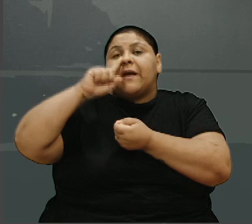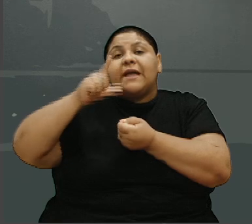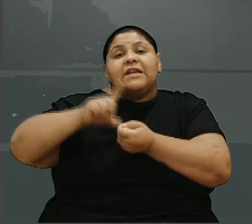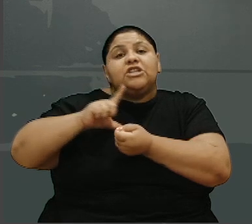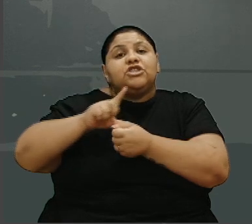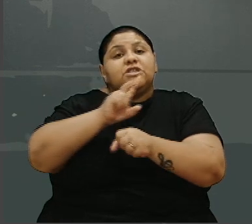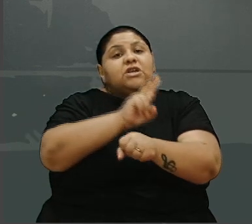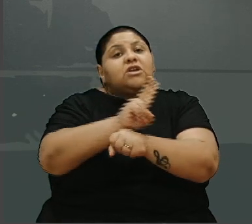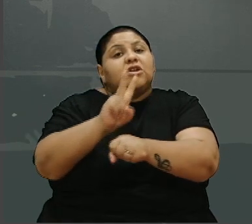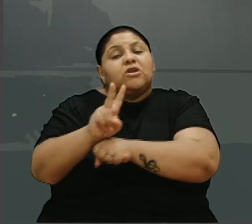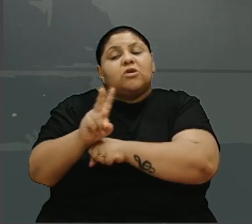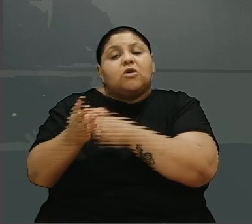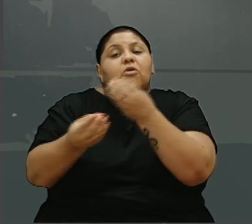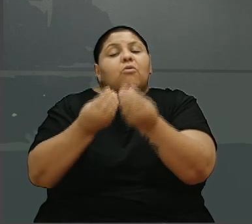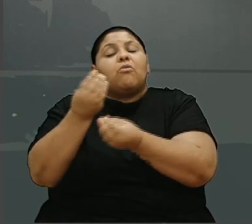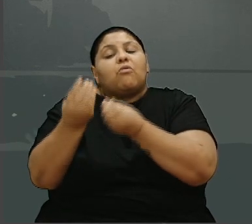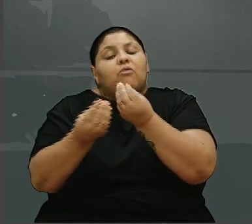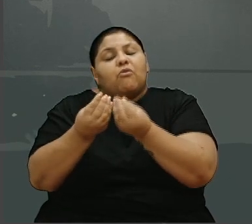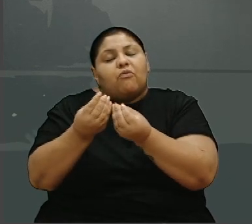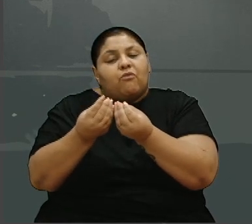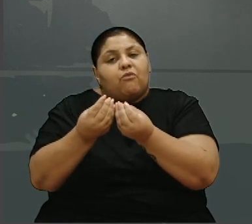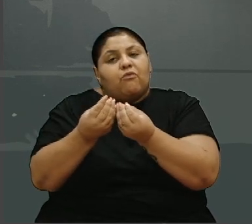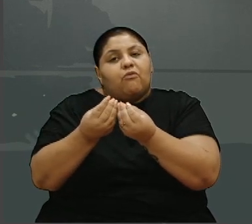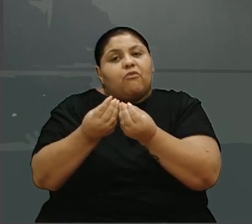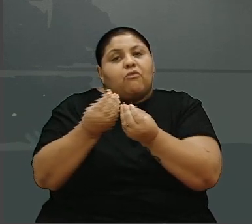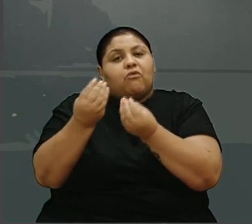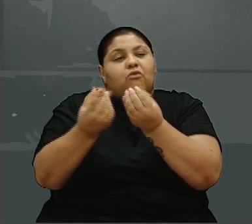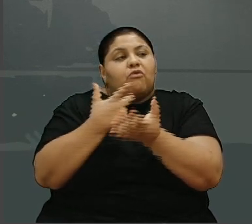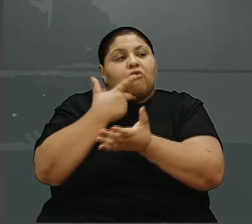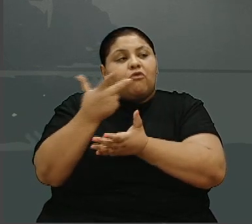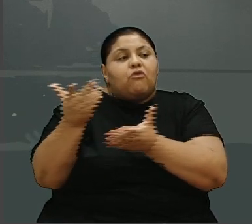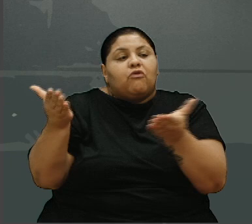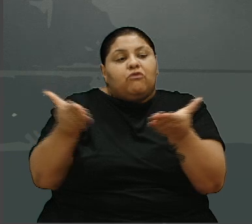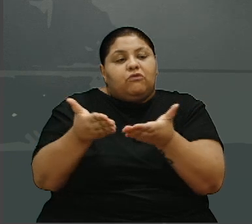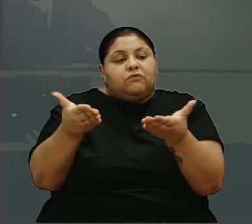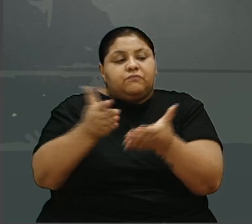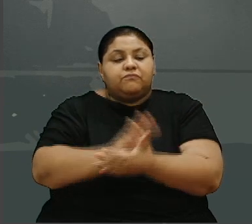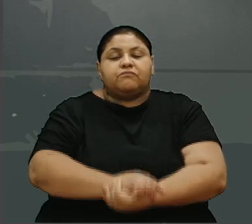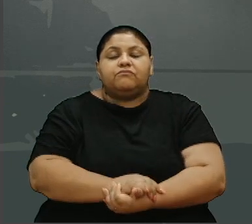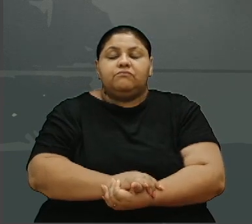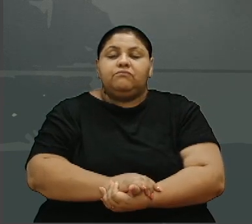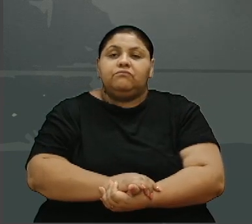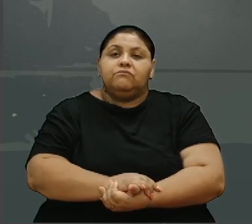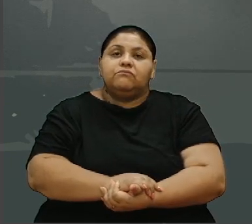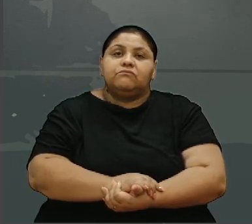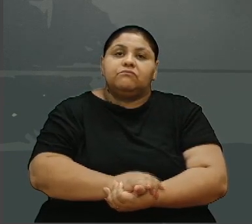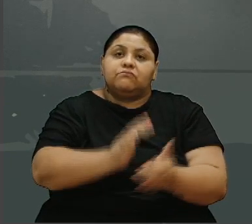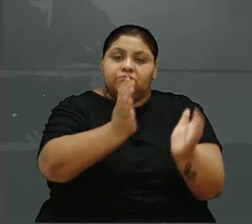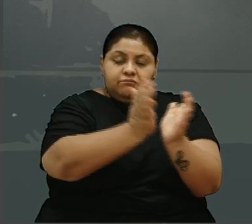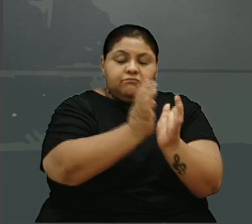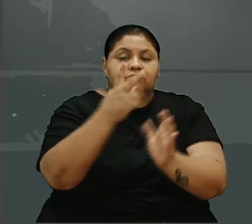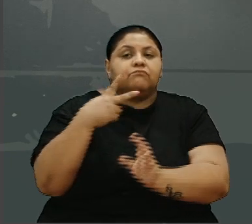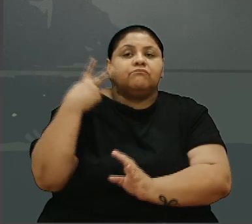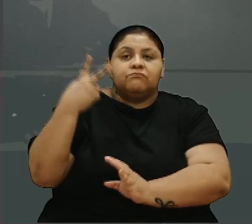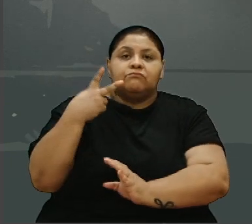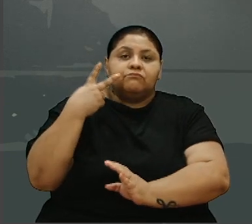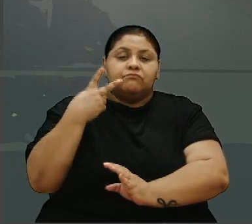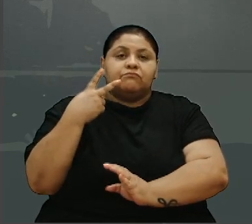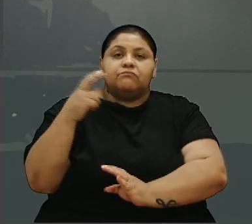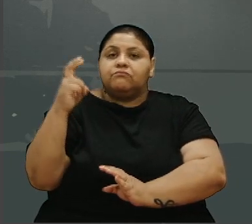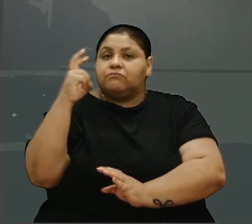disso? O que os próprios, como falou aqui hoje, bem colocou aqui a colega vereadora Andressa,